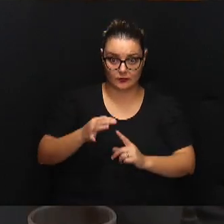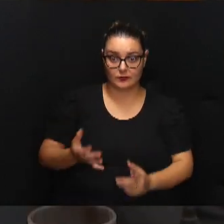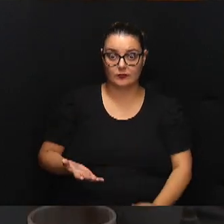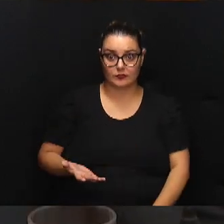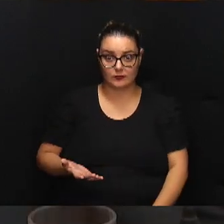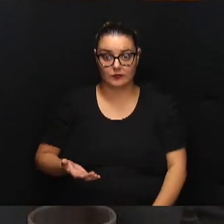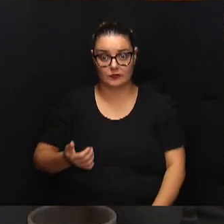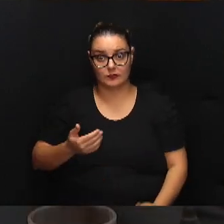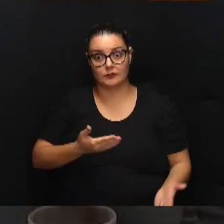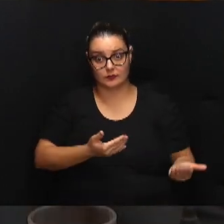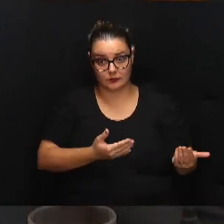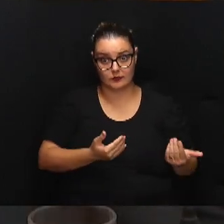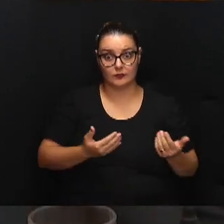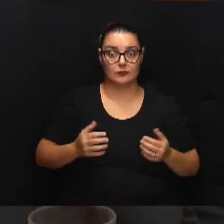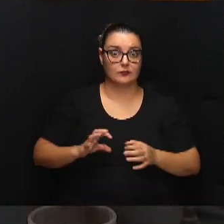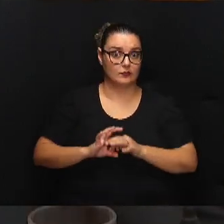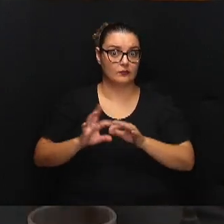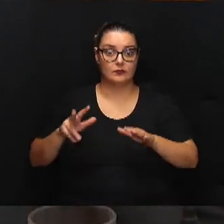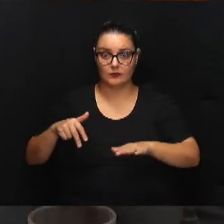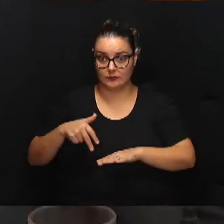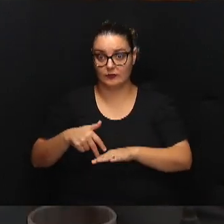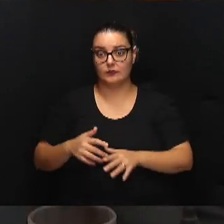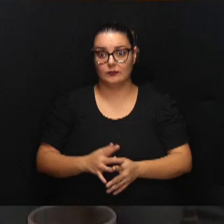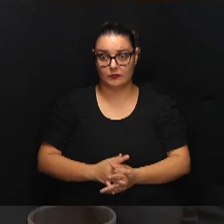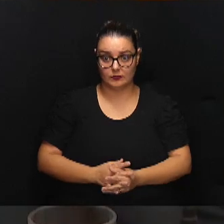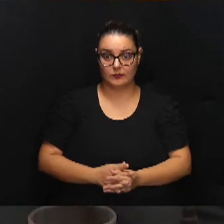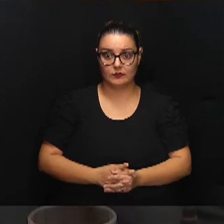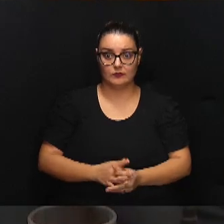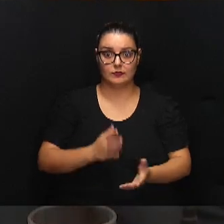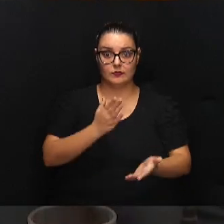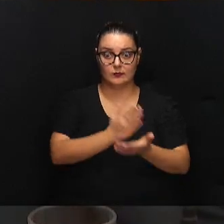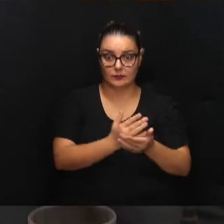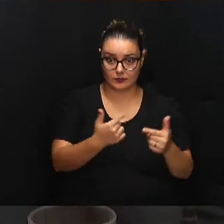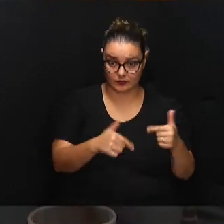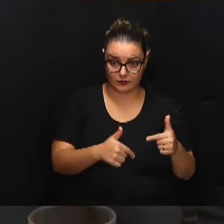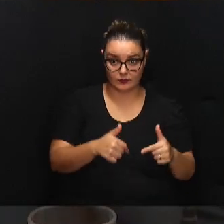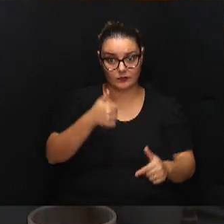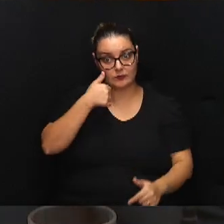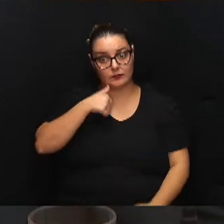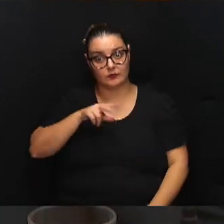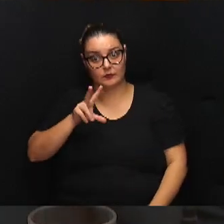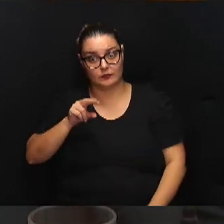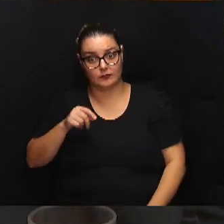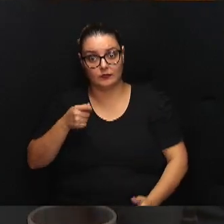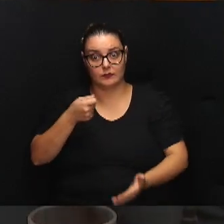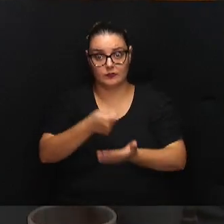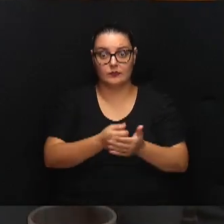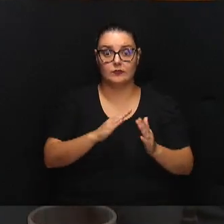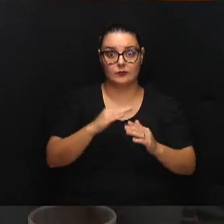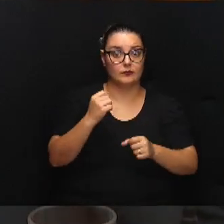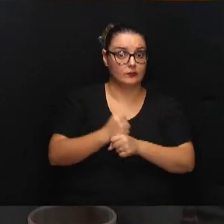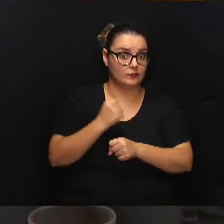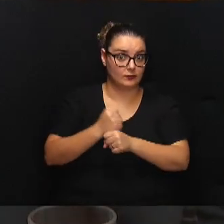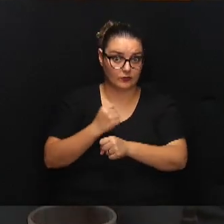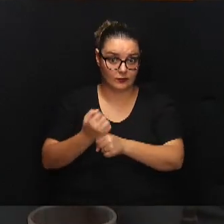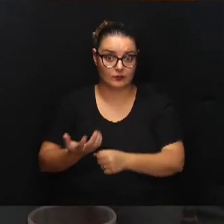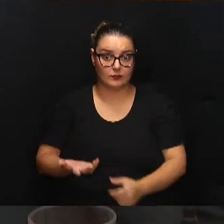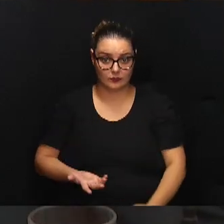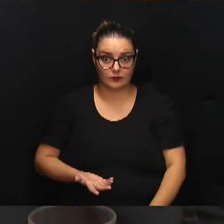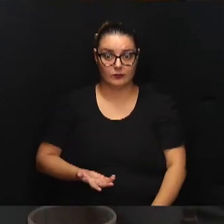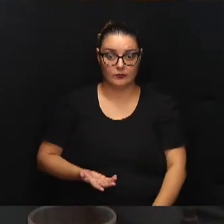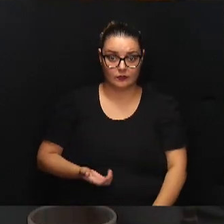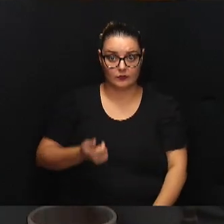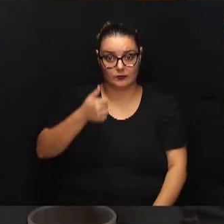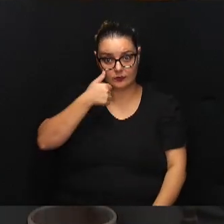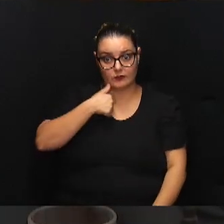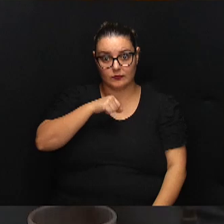dela ser jovem e estar disposta a largar o emprego, né? Minha avó sustentou a casa por muitos anos, minha mãe era